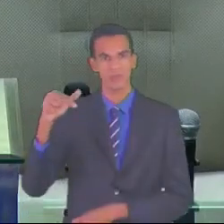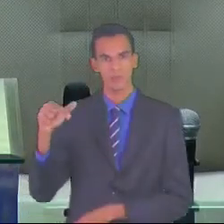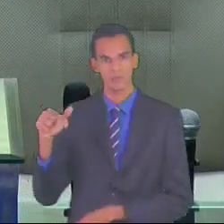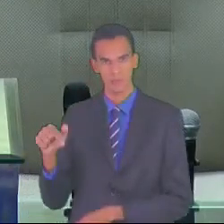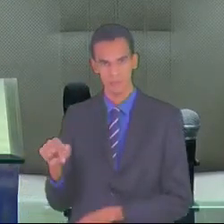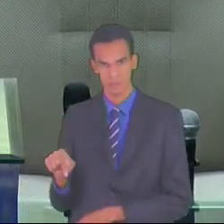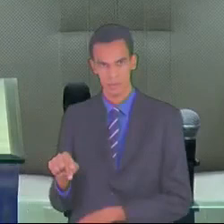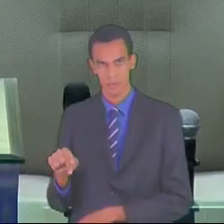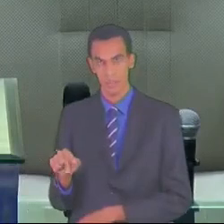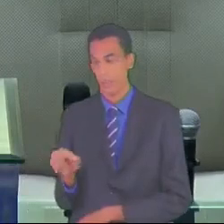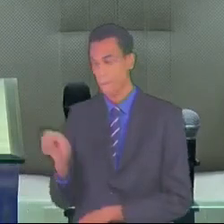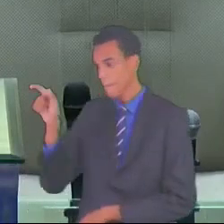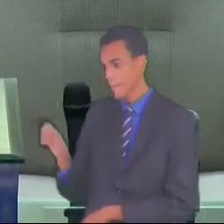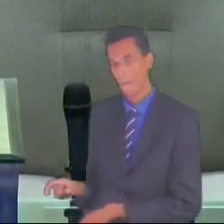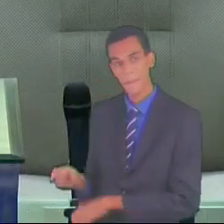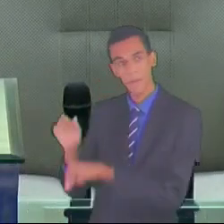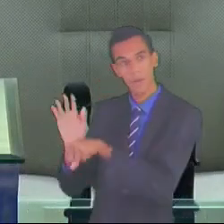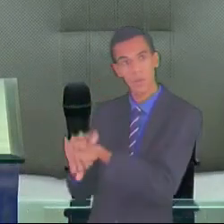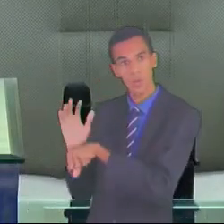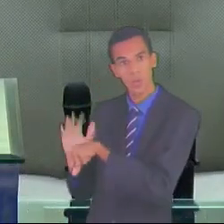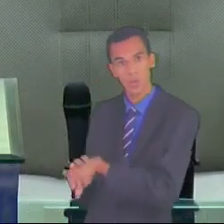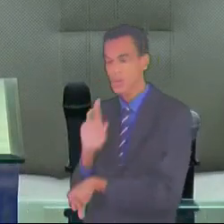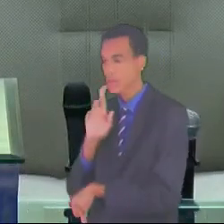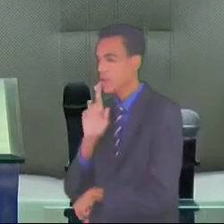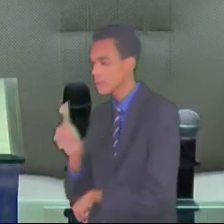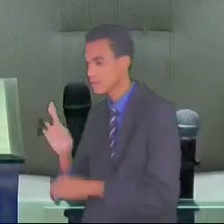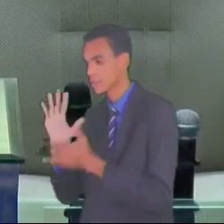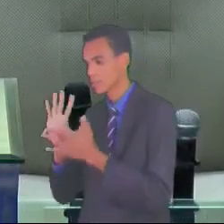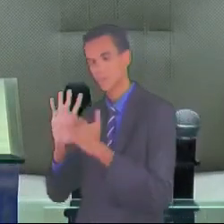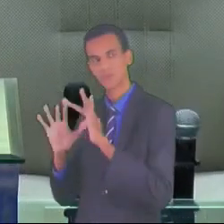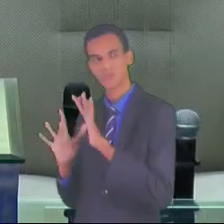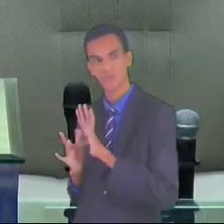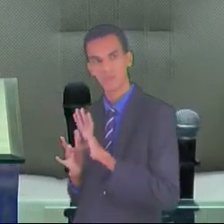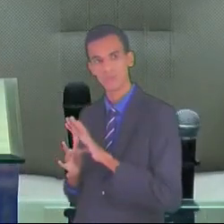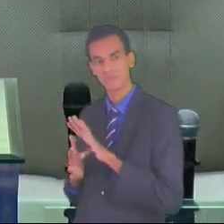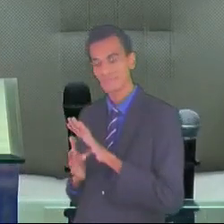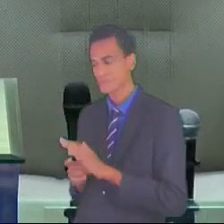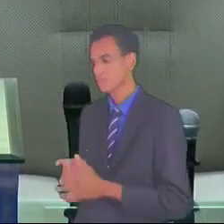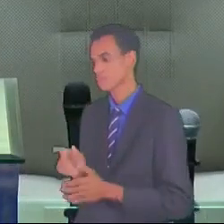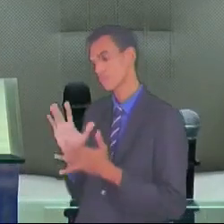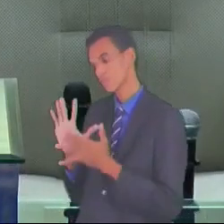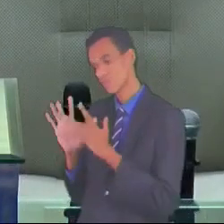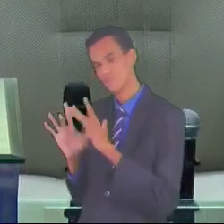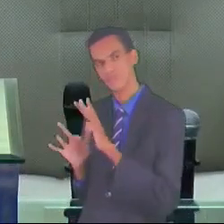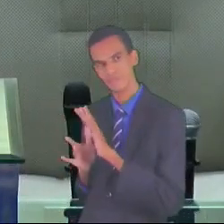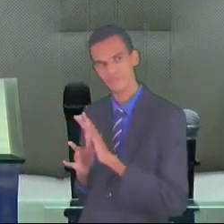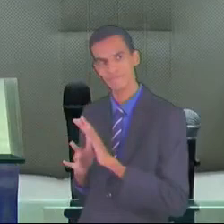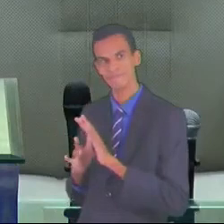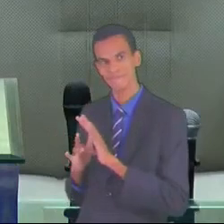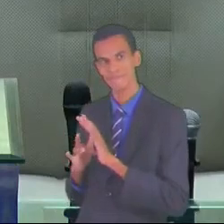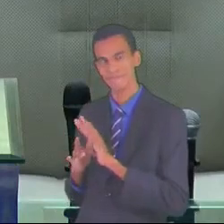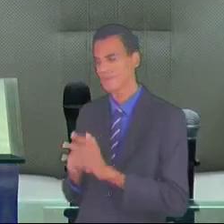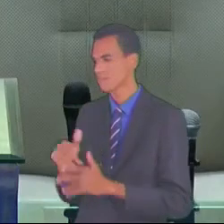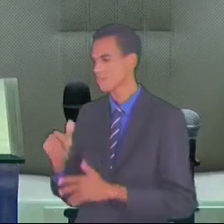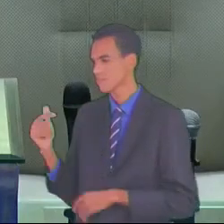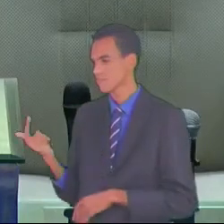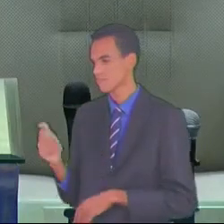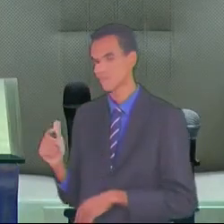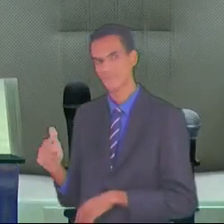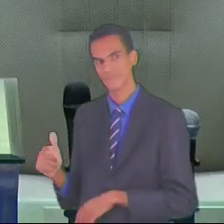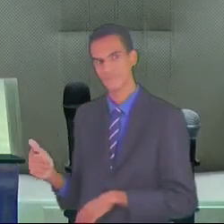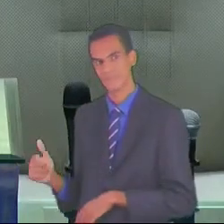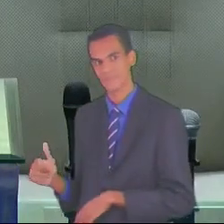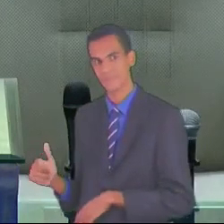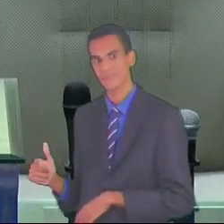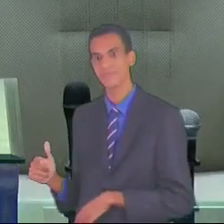O enfermo respondeu-lhe: Senhor, não tenho